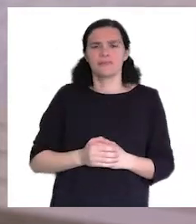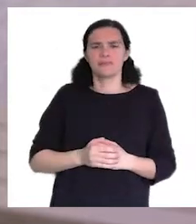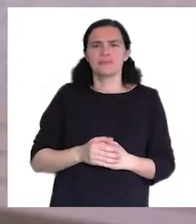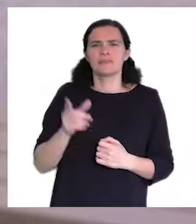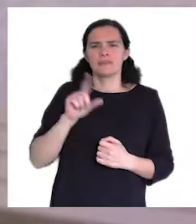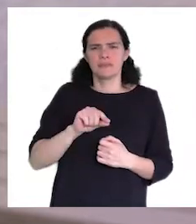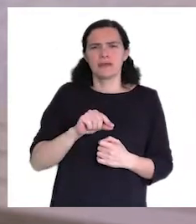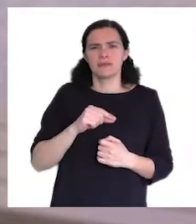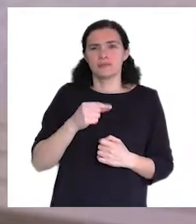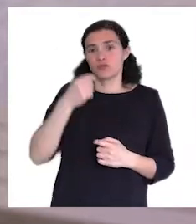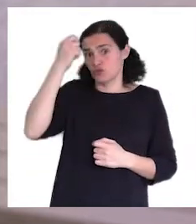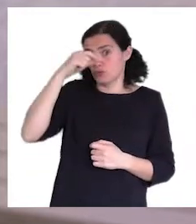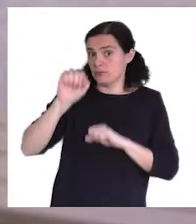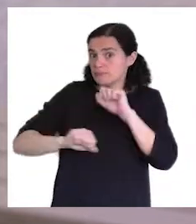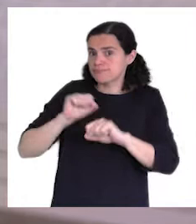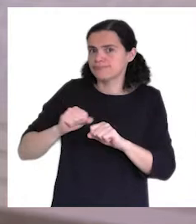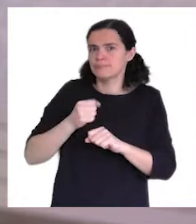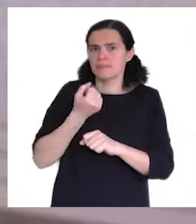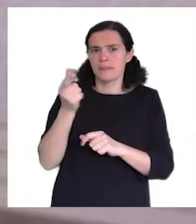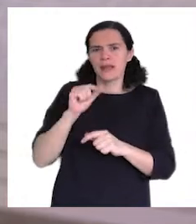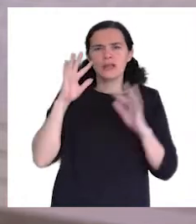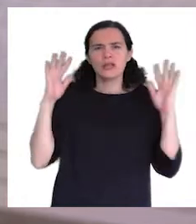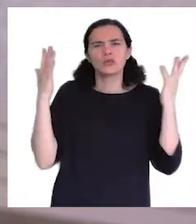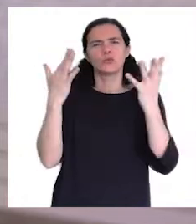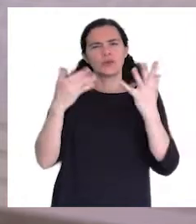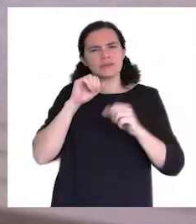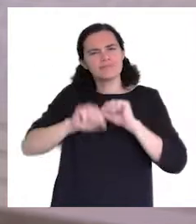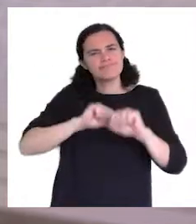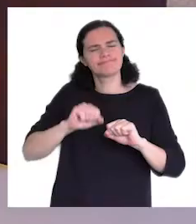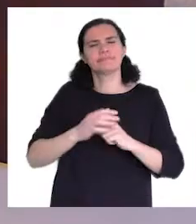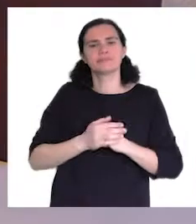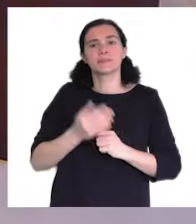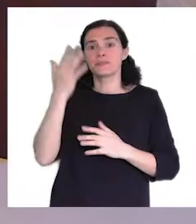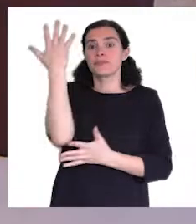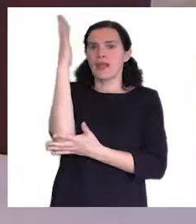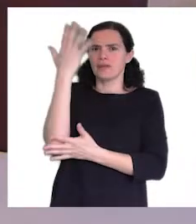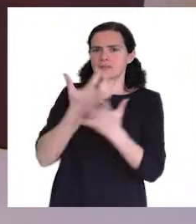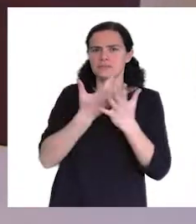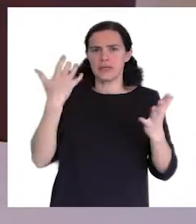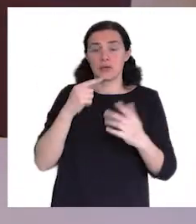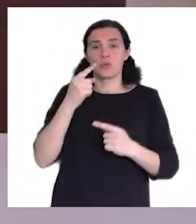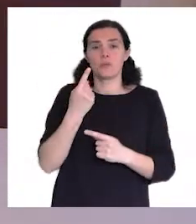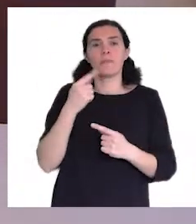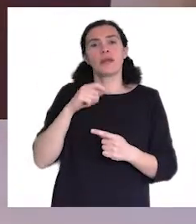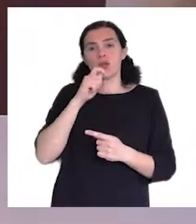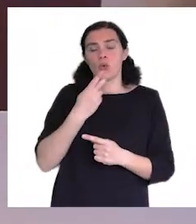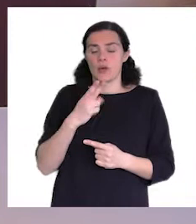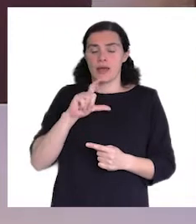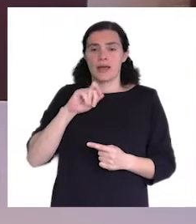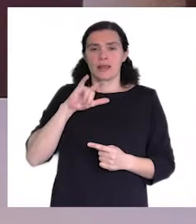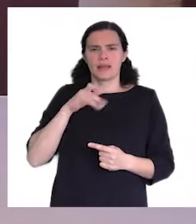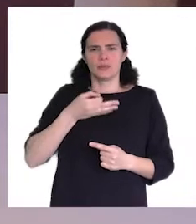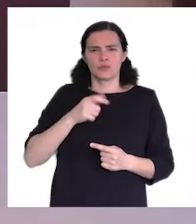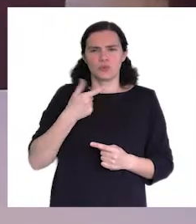para a sua história, para o seu património natural e, portanto, sem dúvida que são árvores de destaque. Uma delas é o eucalipto, que